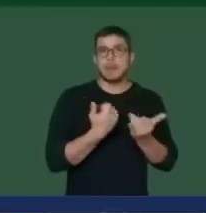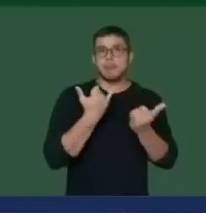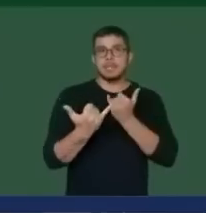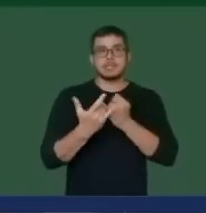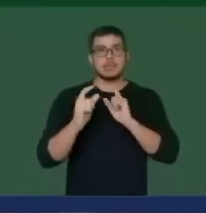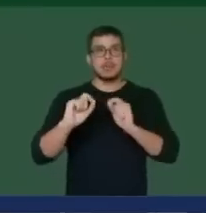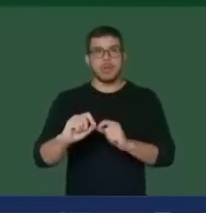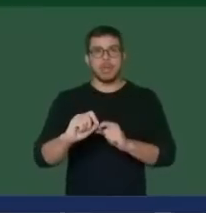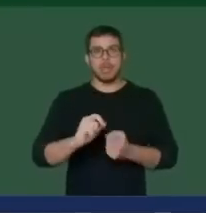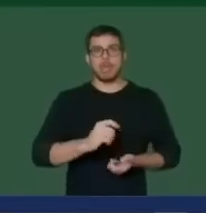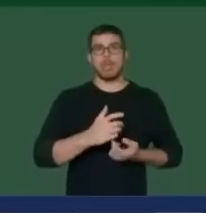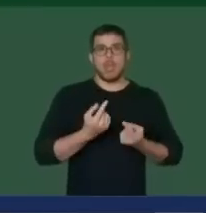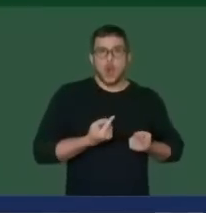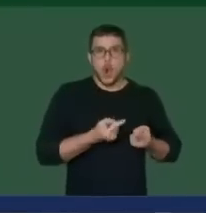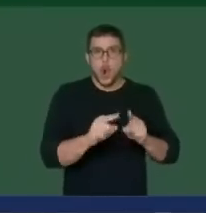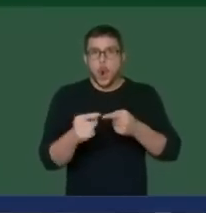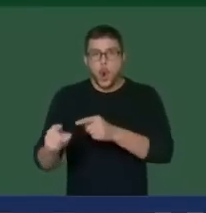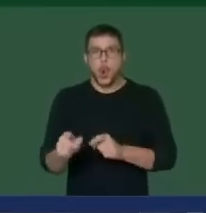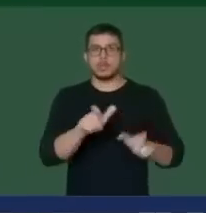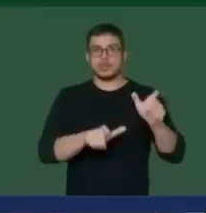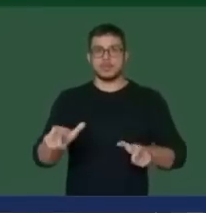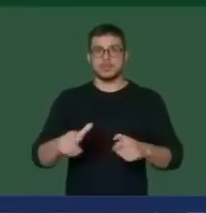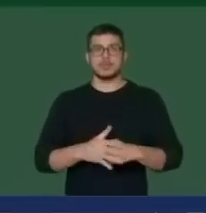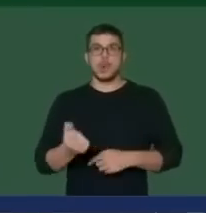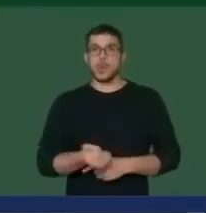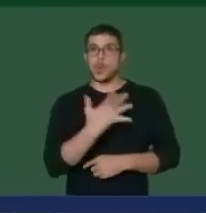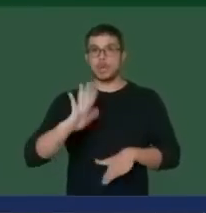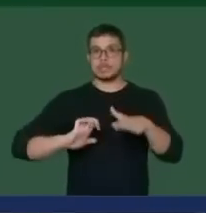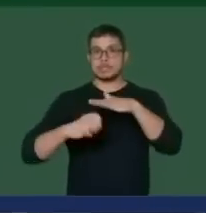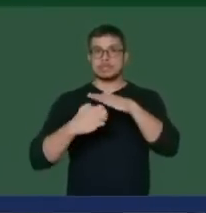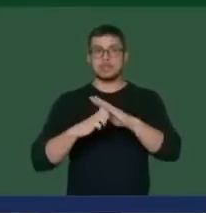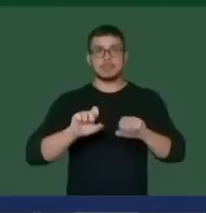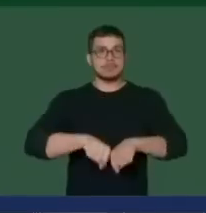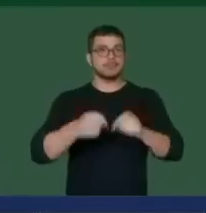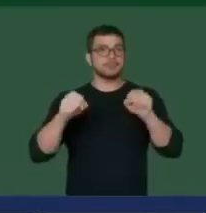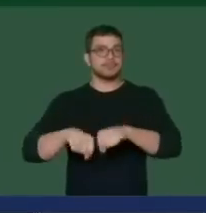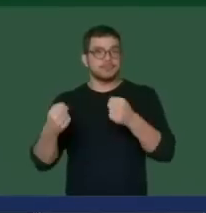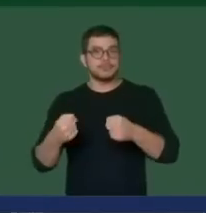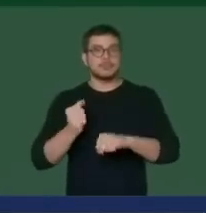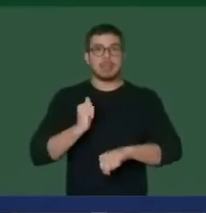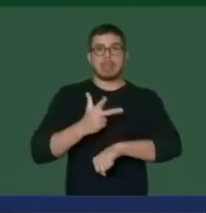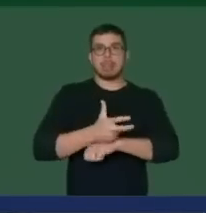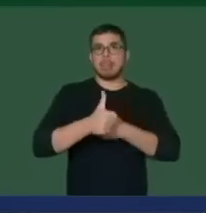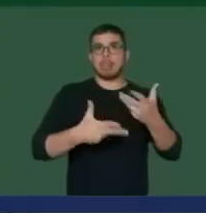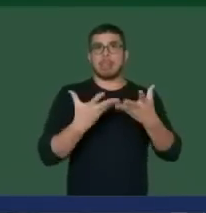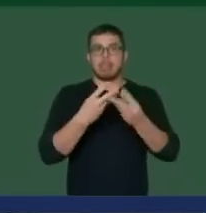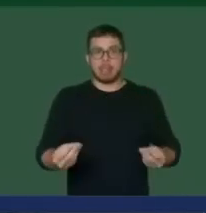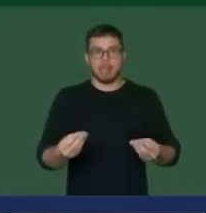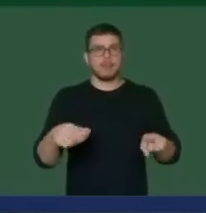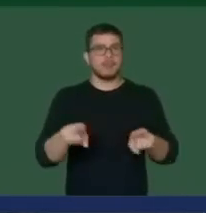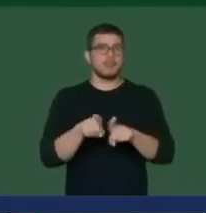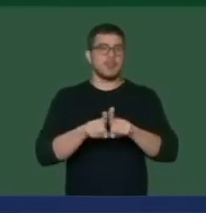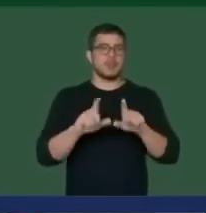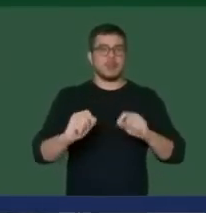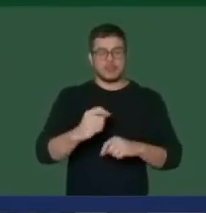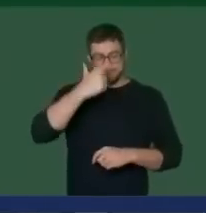Empresas foram destruídas, empregos foram ceifados, reputações jogadas na lata do lixo. Esses atos muitas